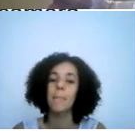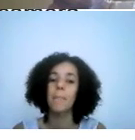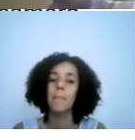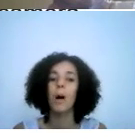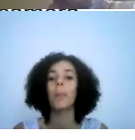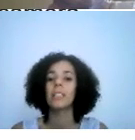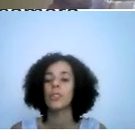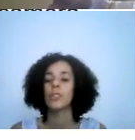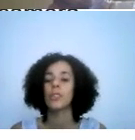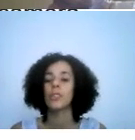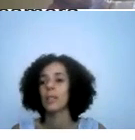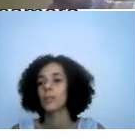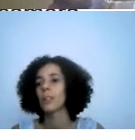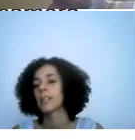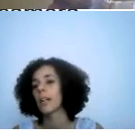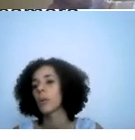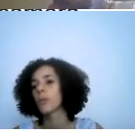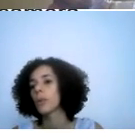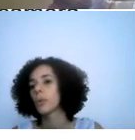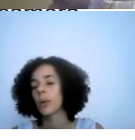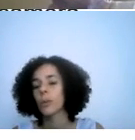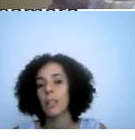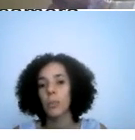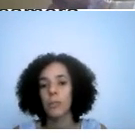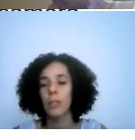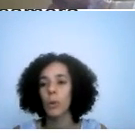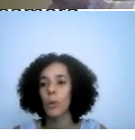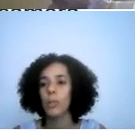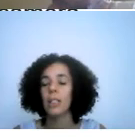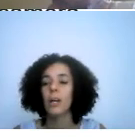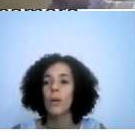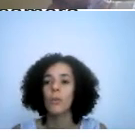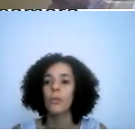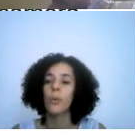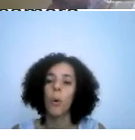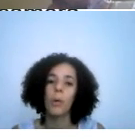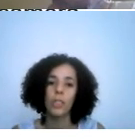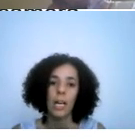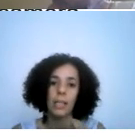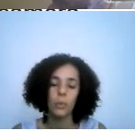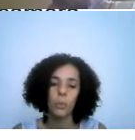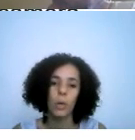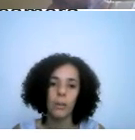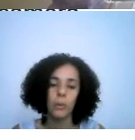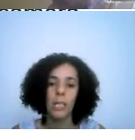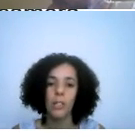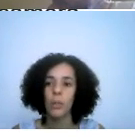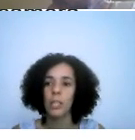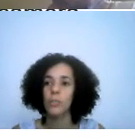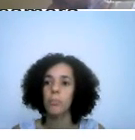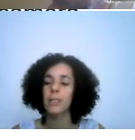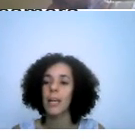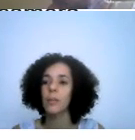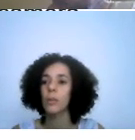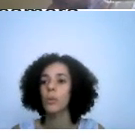né, mal planejado, né? O que aconteceu em Fernando de Noronha. Com a chegada do rato doméstico,